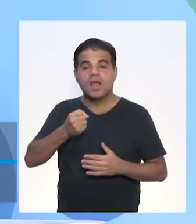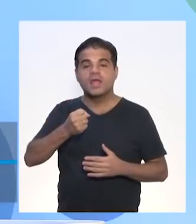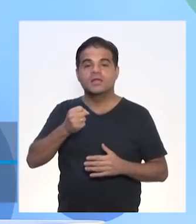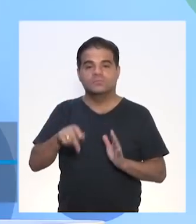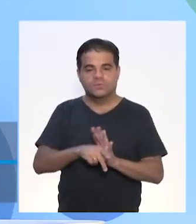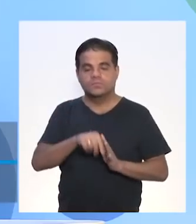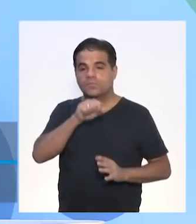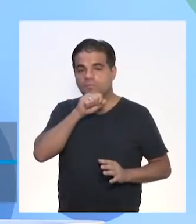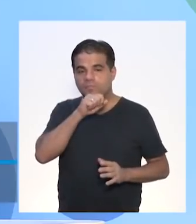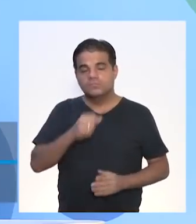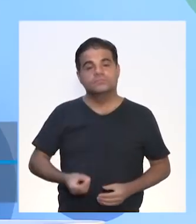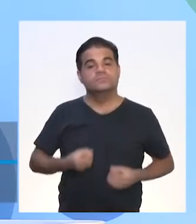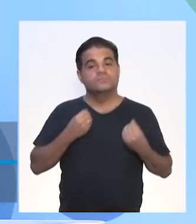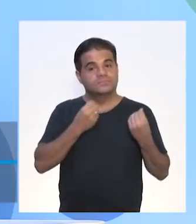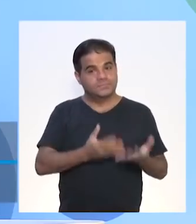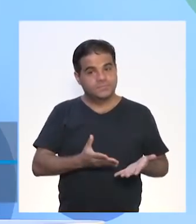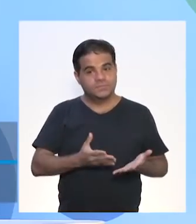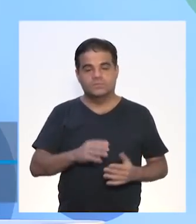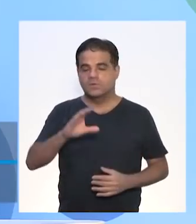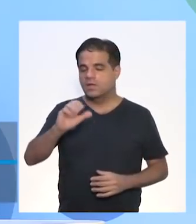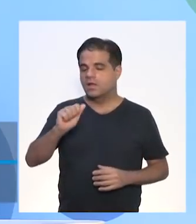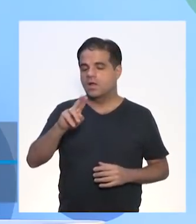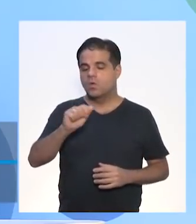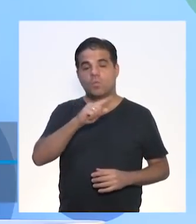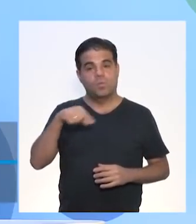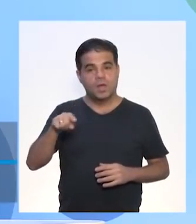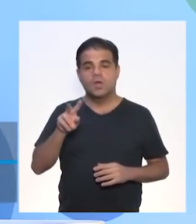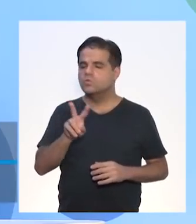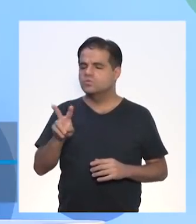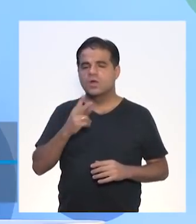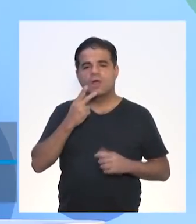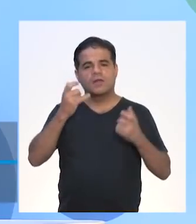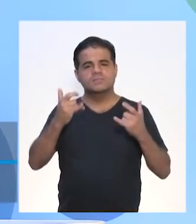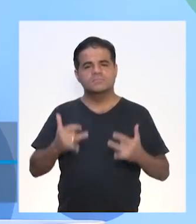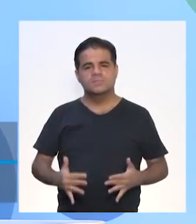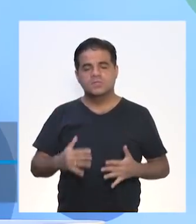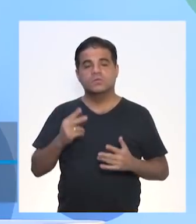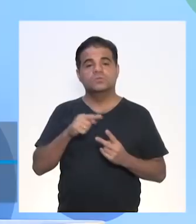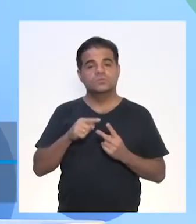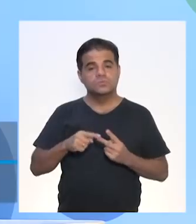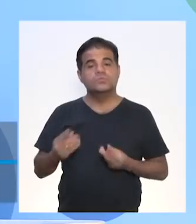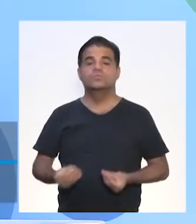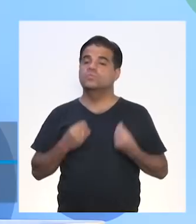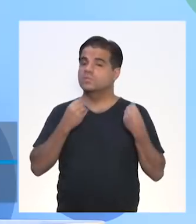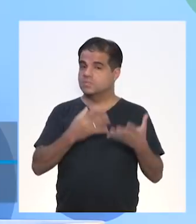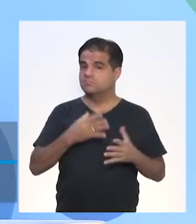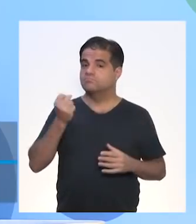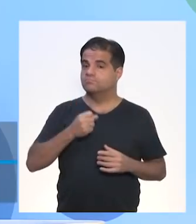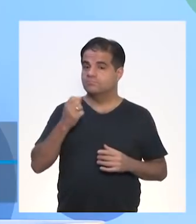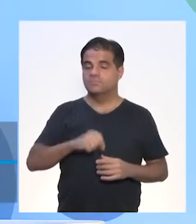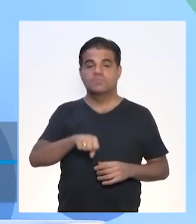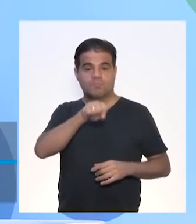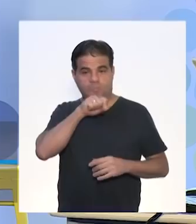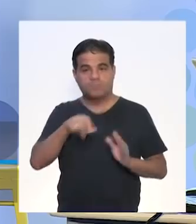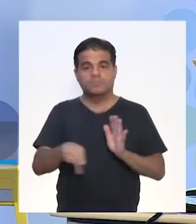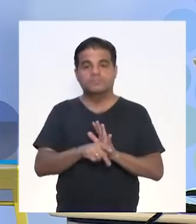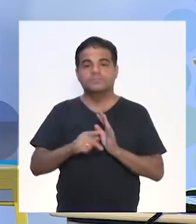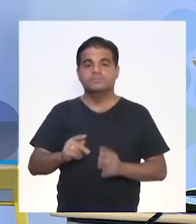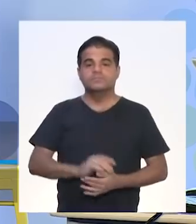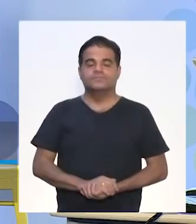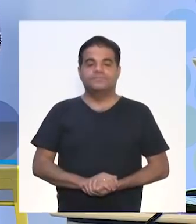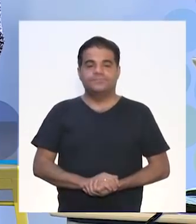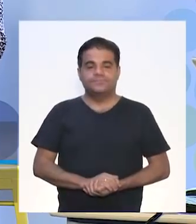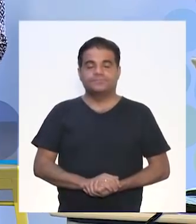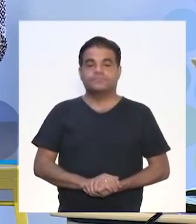materno. O Cauã, os dois falam sobre doação de leite materno. O Pro Jerônimo